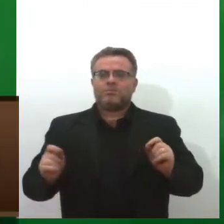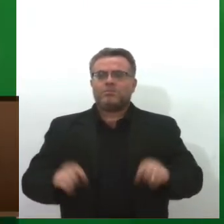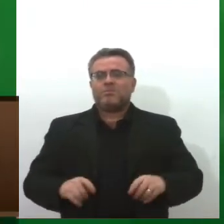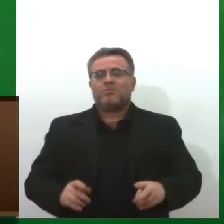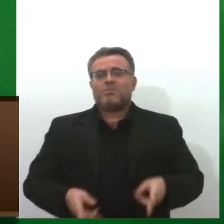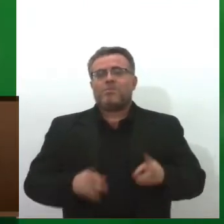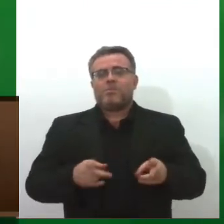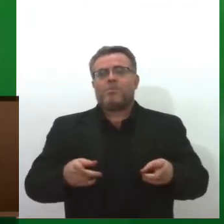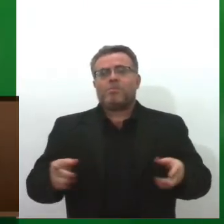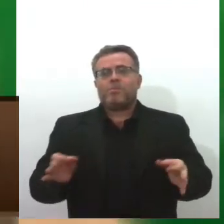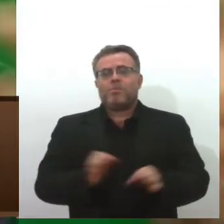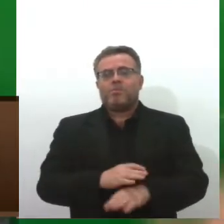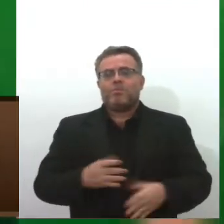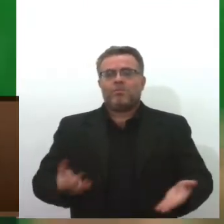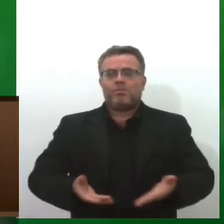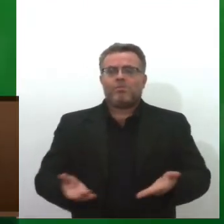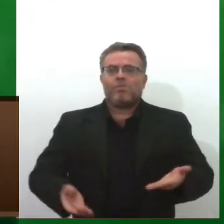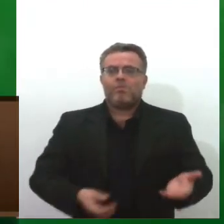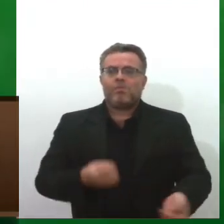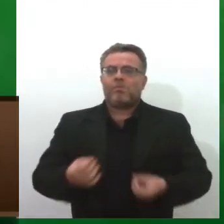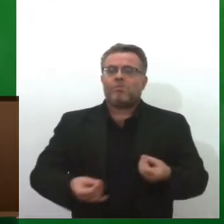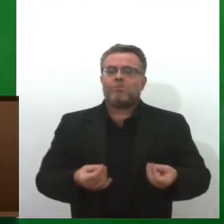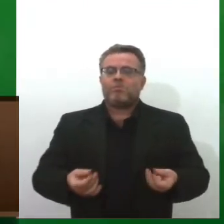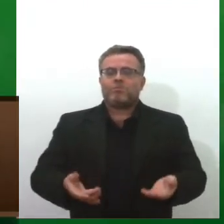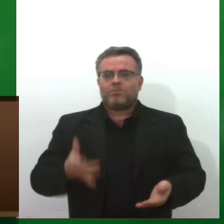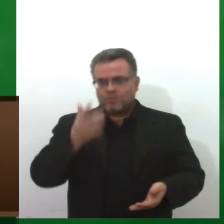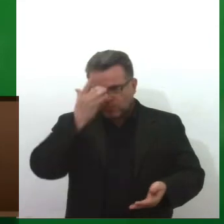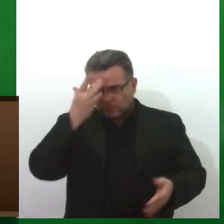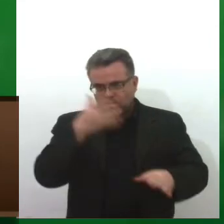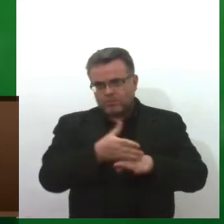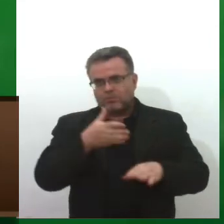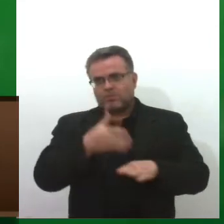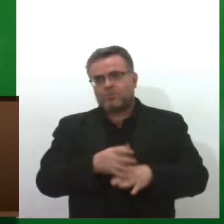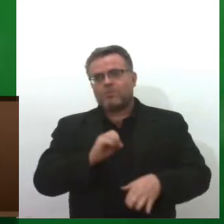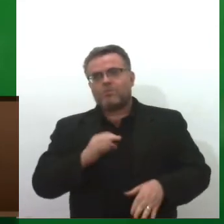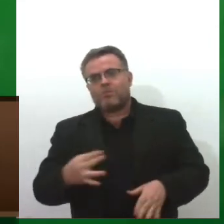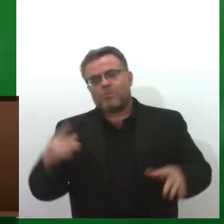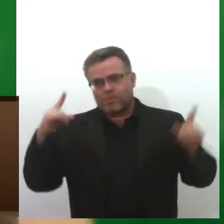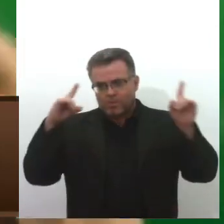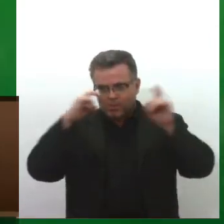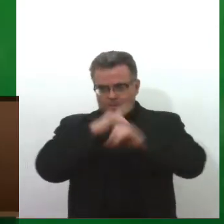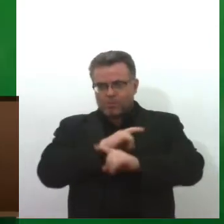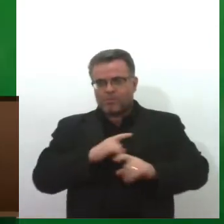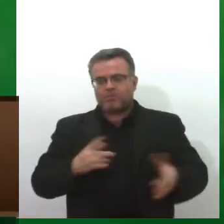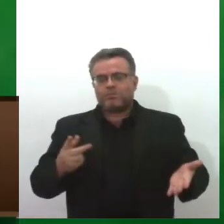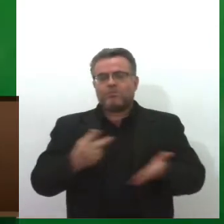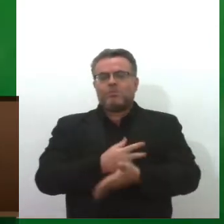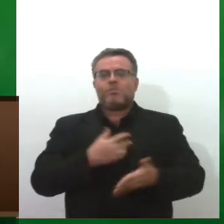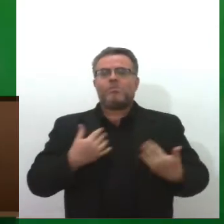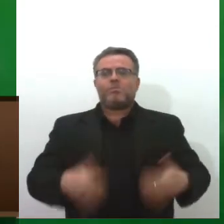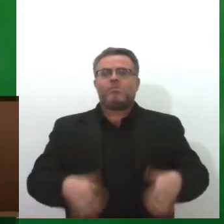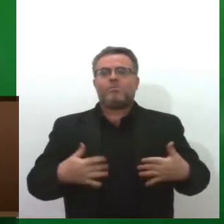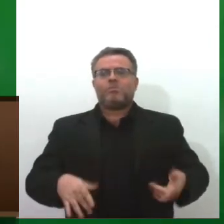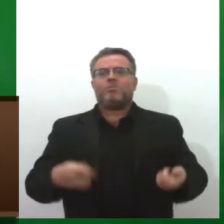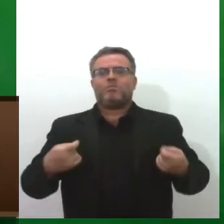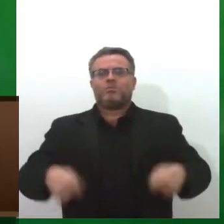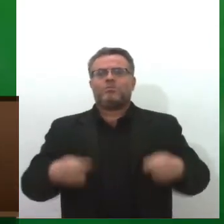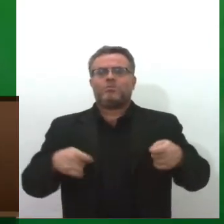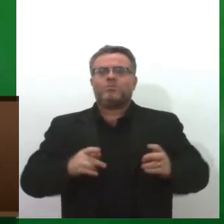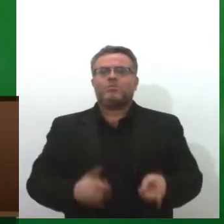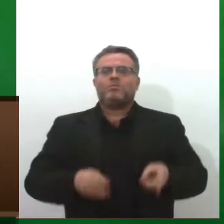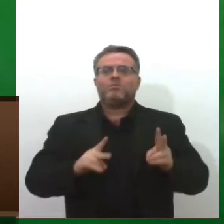para facilitar ou diminuir essas dificuldades, ela deverá ter esse impacto